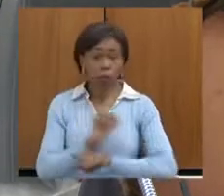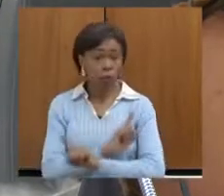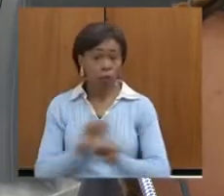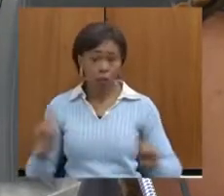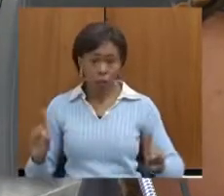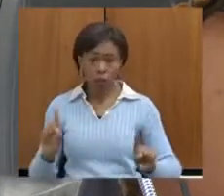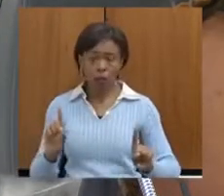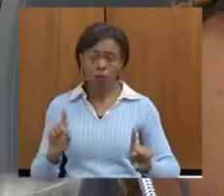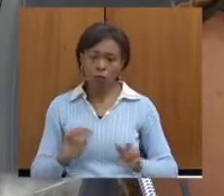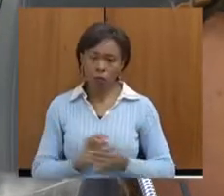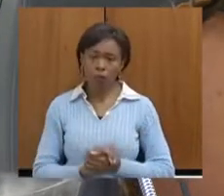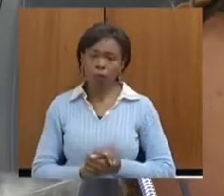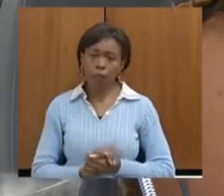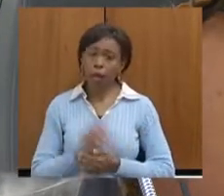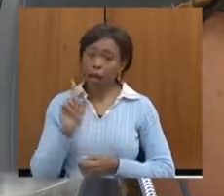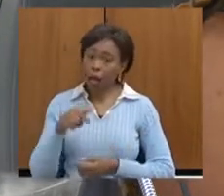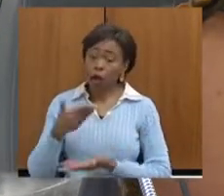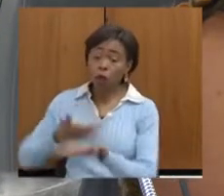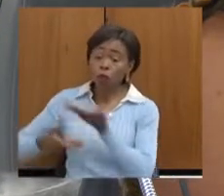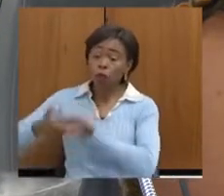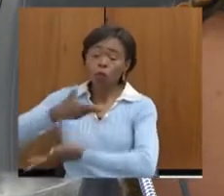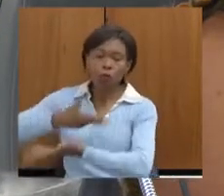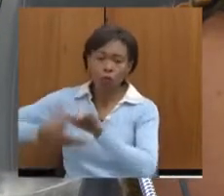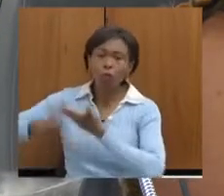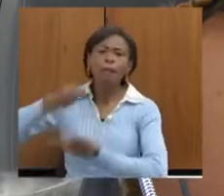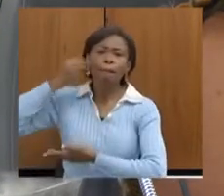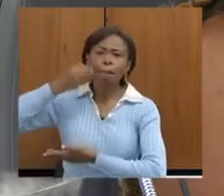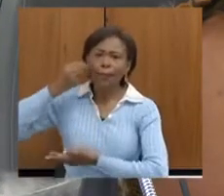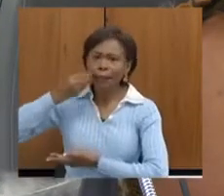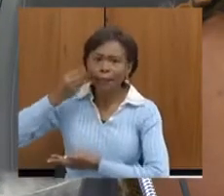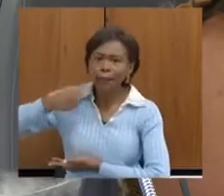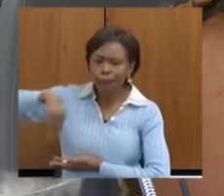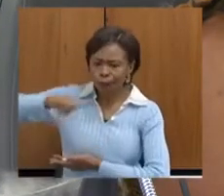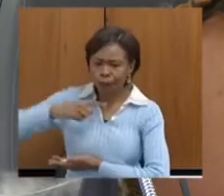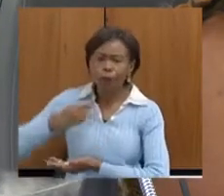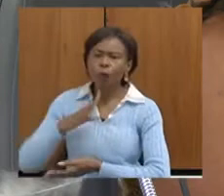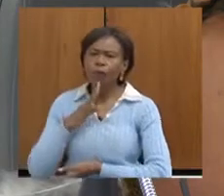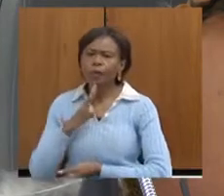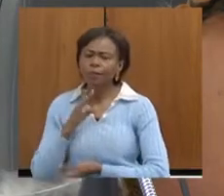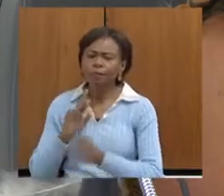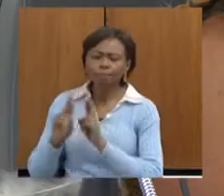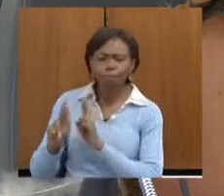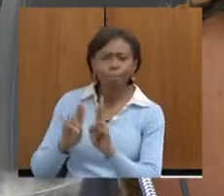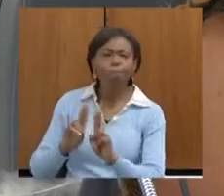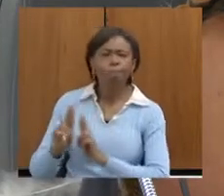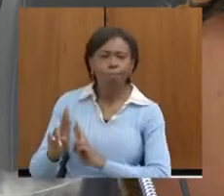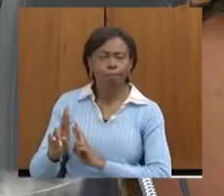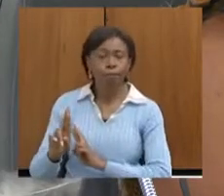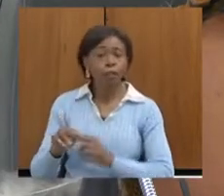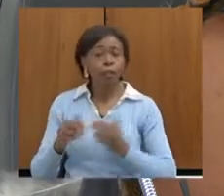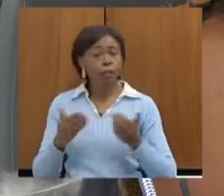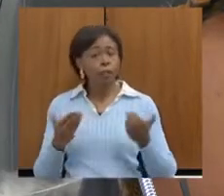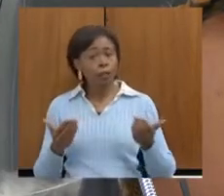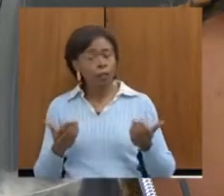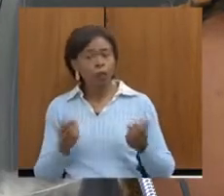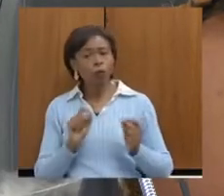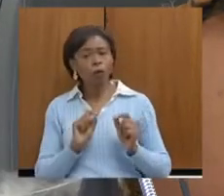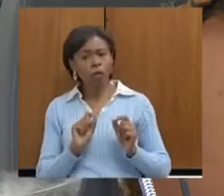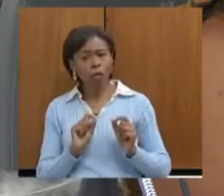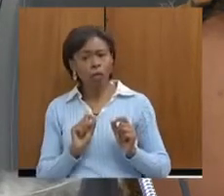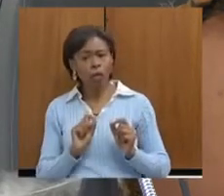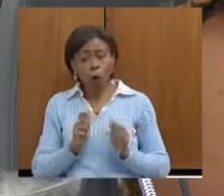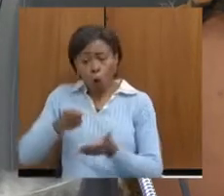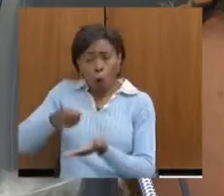é um compartilhamento coletivo de uma experiência e obrigou atingido a final